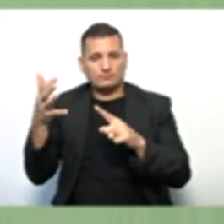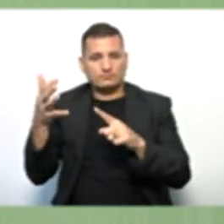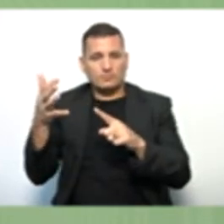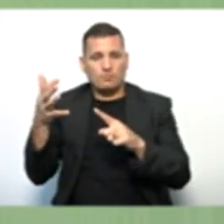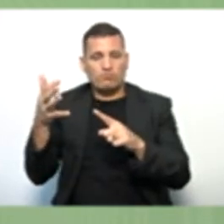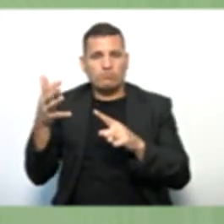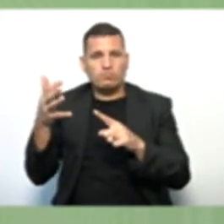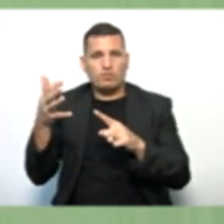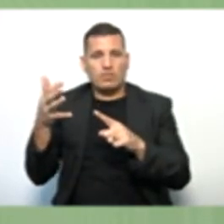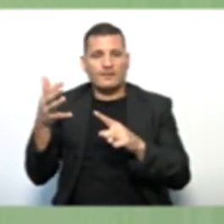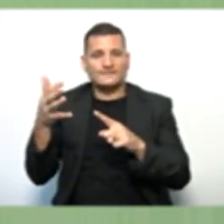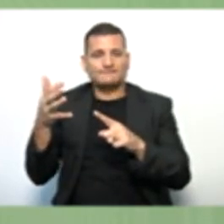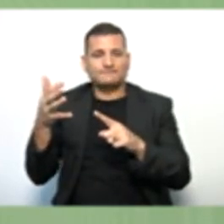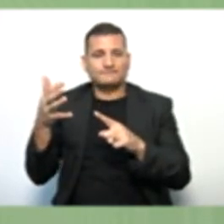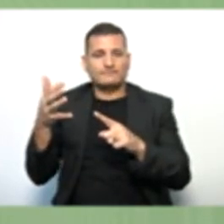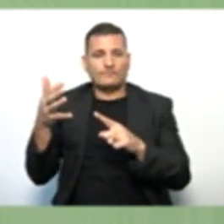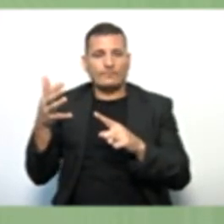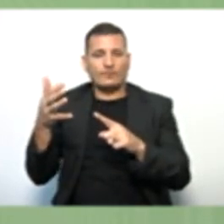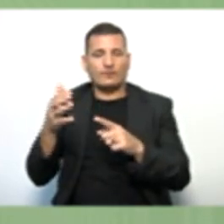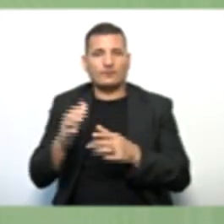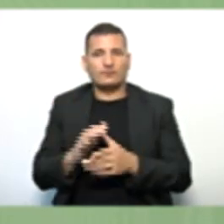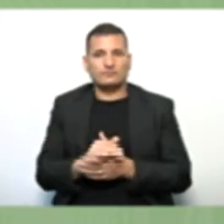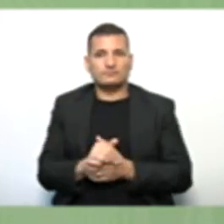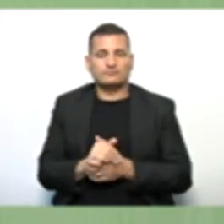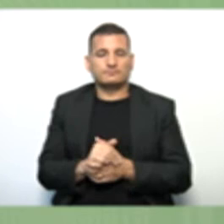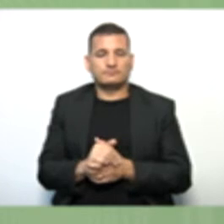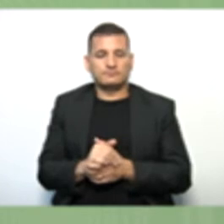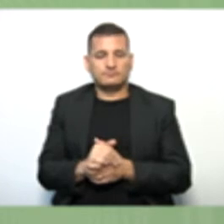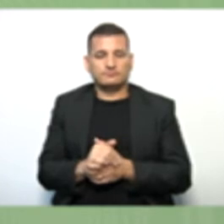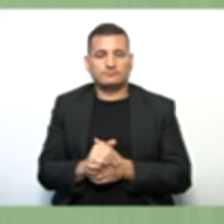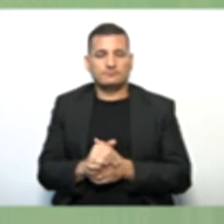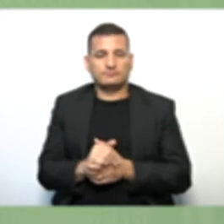eu vou digitar a quantidade que eu quero.